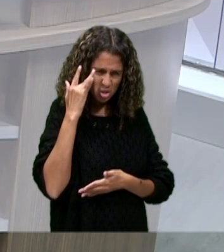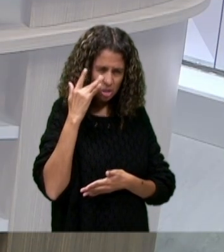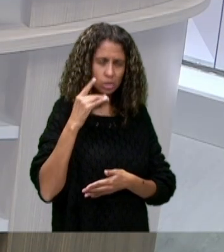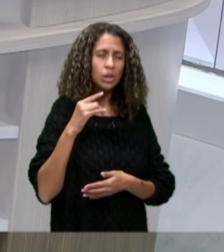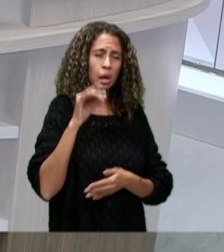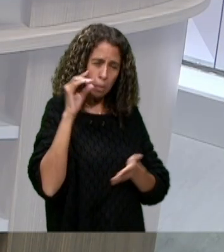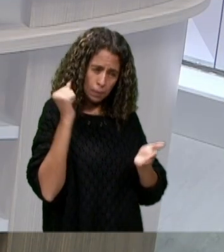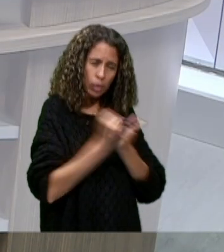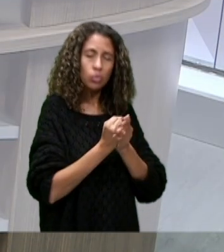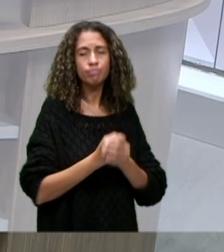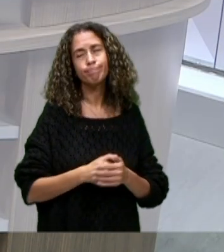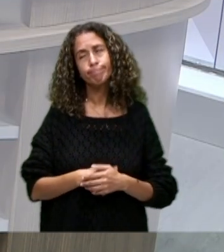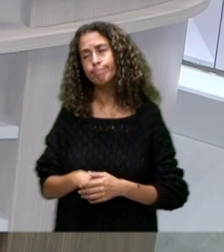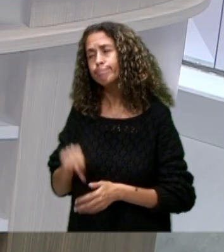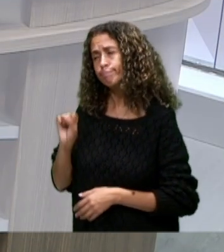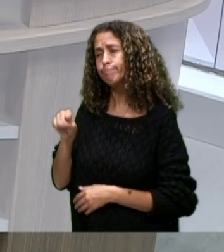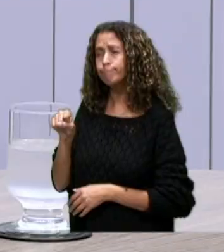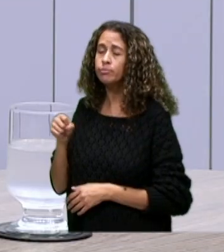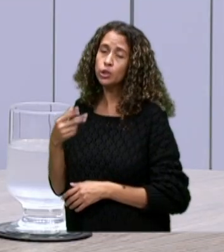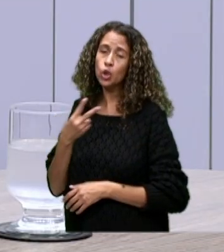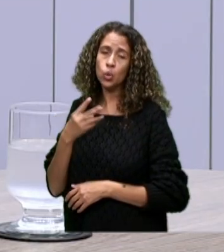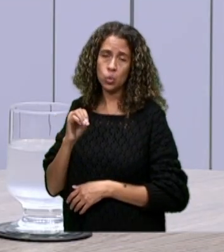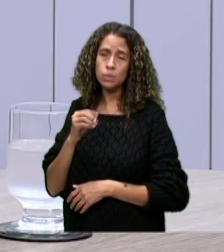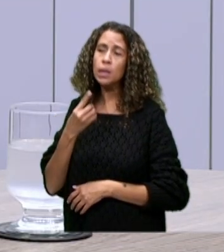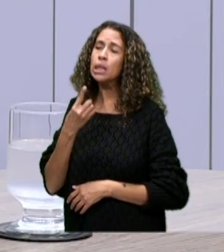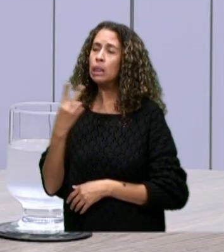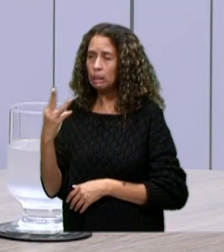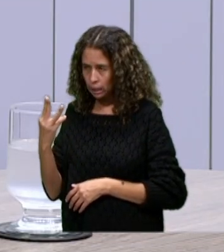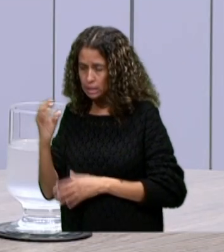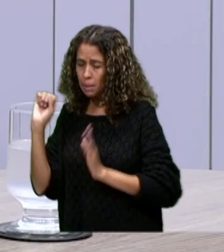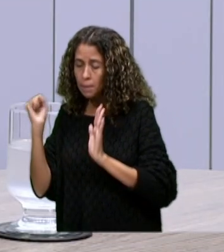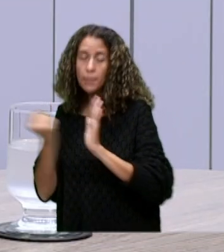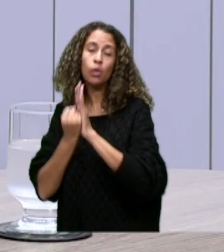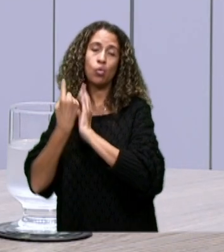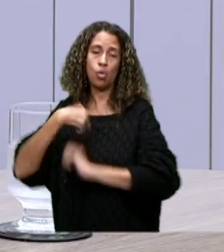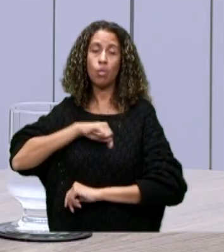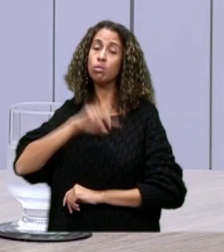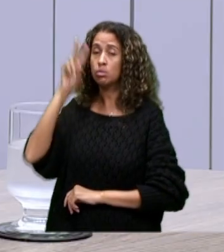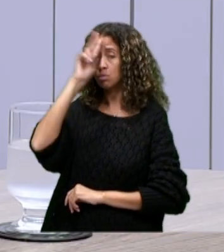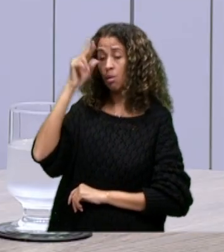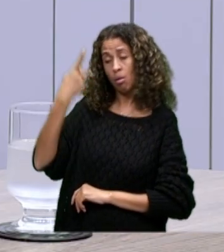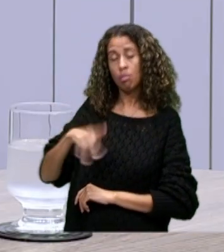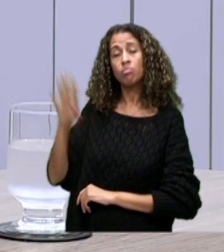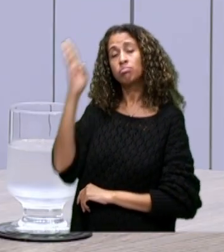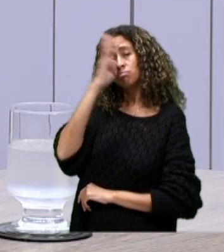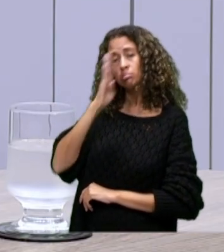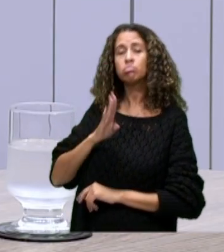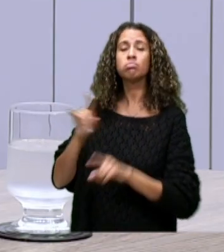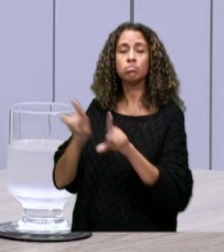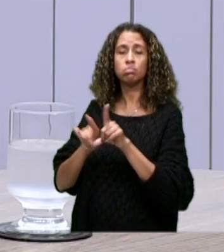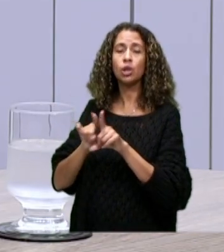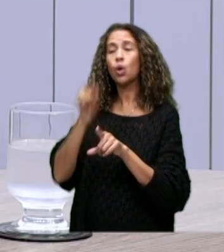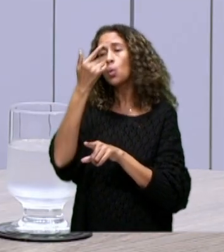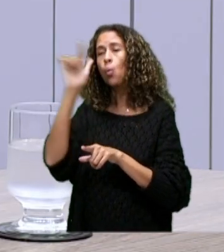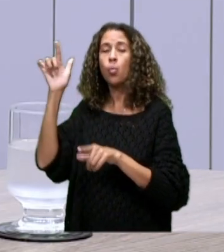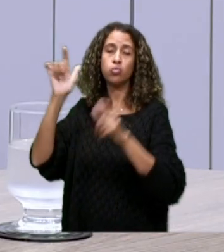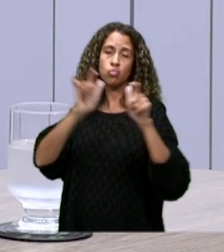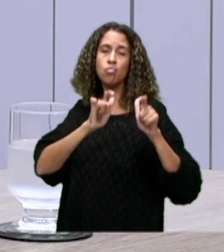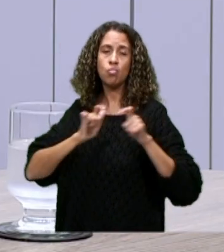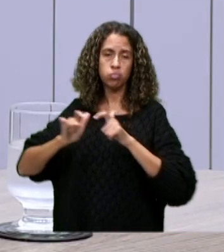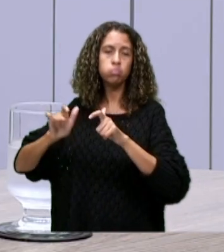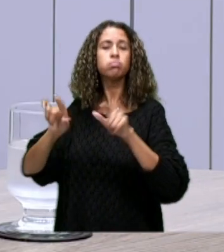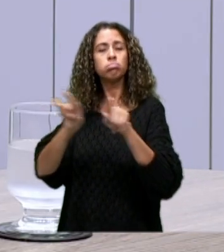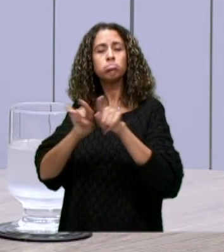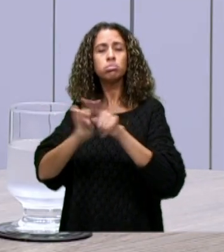marco histórico, né? De certa forma, é um marco histórico para a gente, aqui no Brasil também, né? E depois outros lugares foram... Já